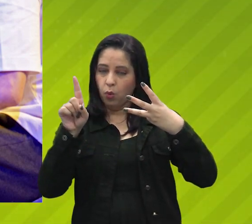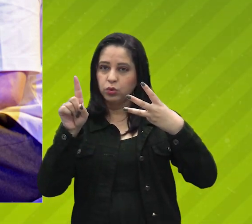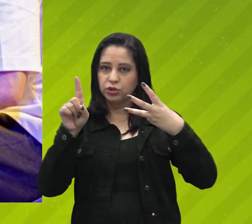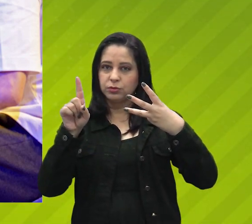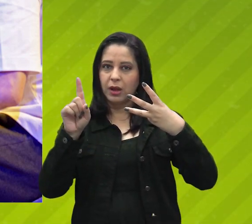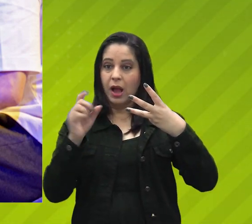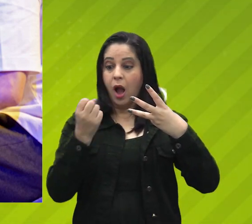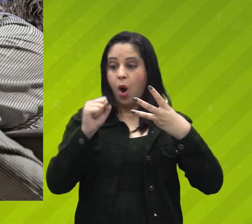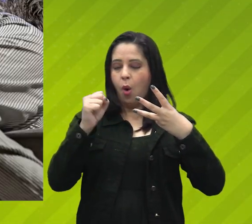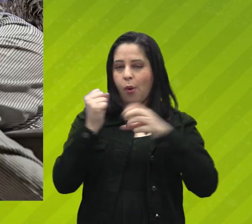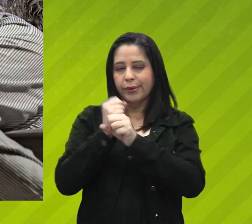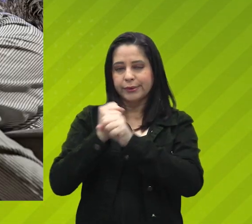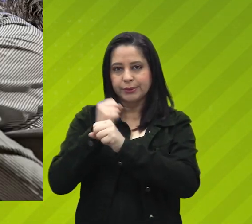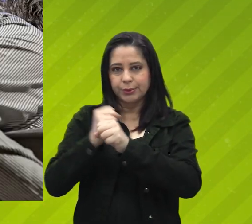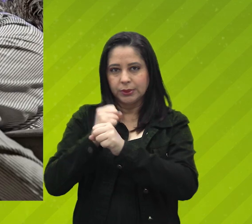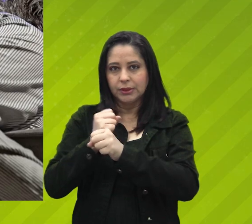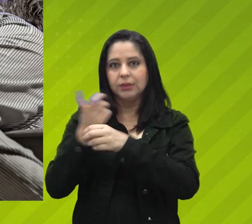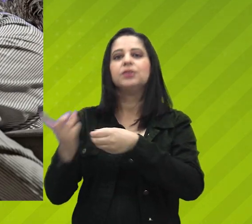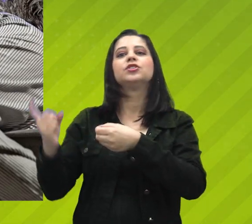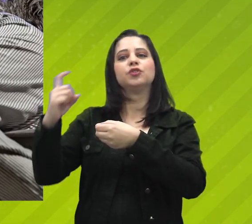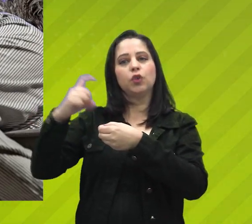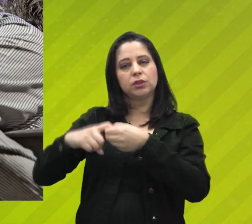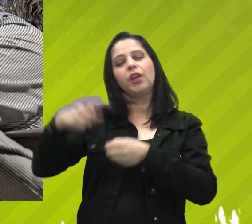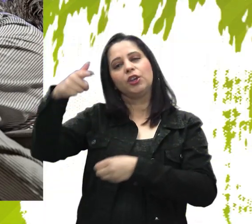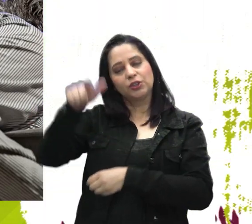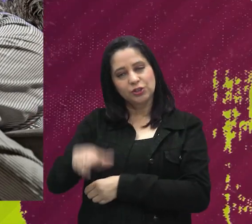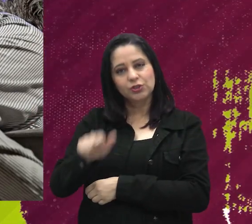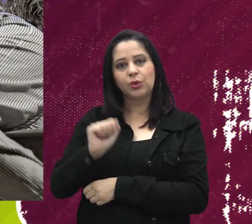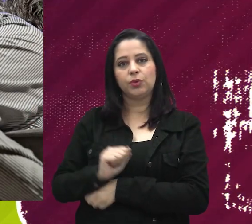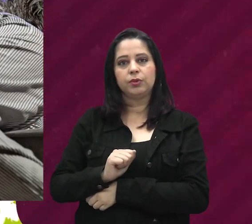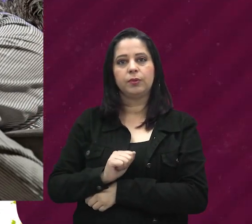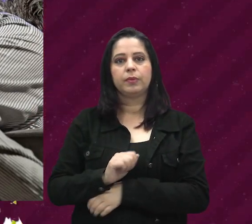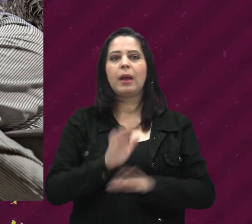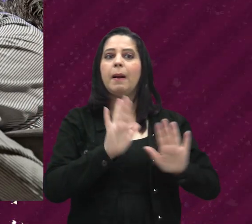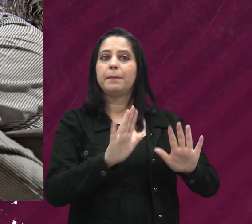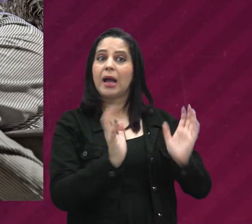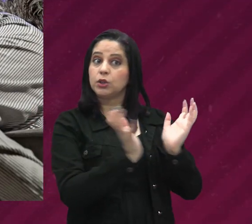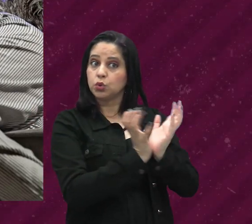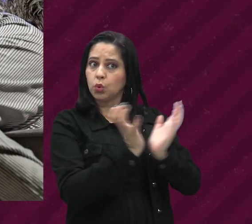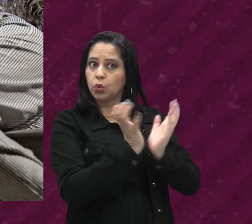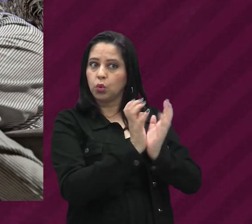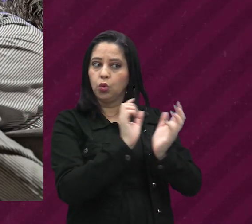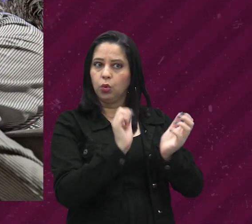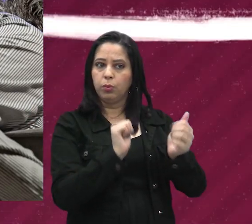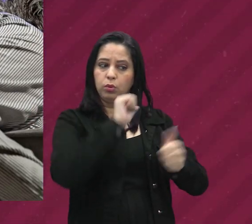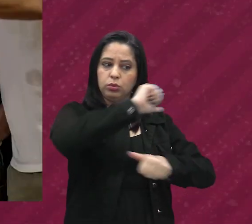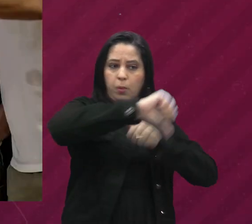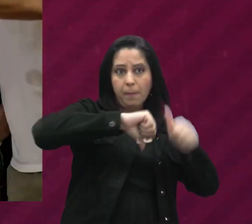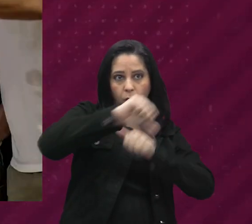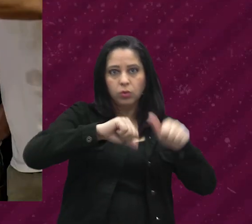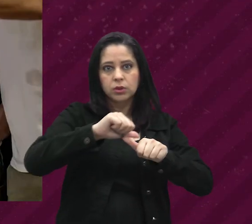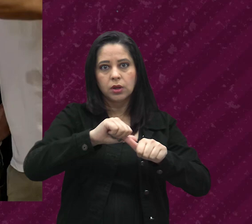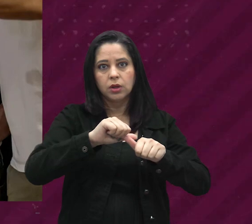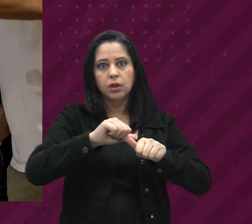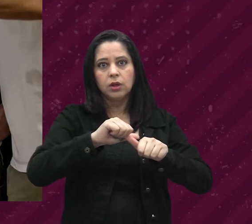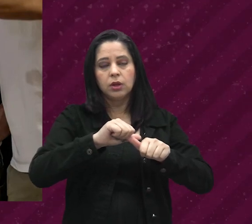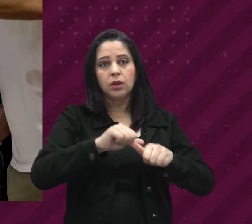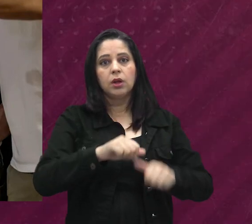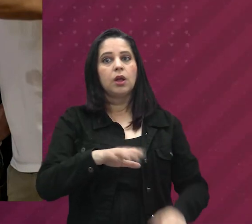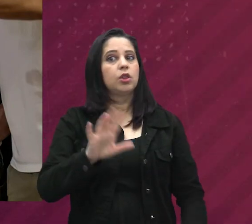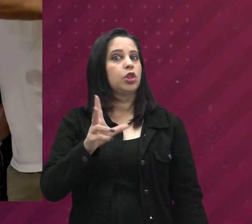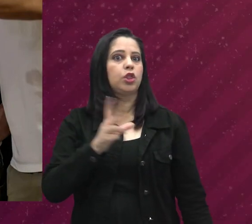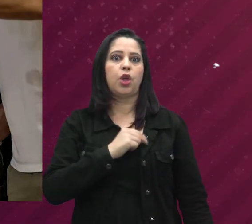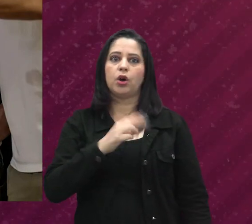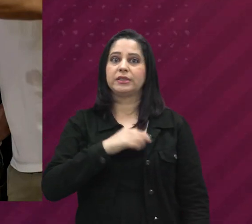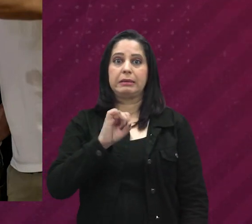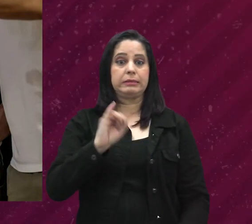uma distância de 8 anos, a gente volta com esse espetáculo, eu no mesmo personagem, Mas troca o restante do elenco. o restante do elenco trocou todos. Trocou Trocou